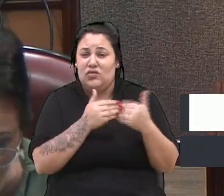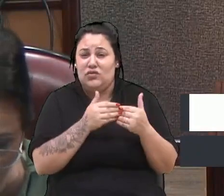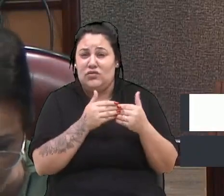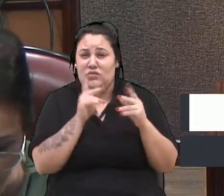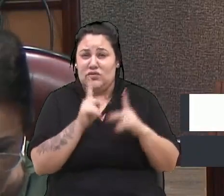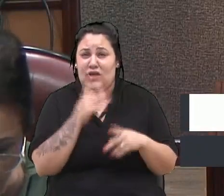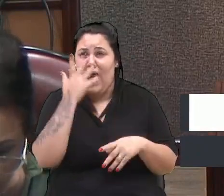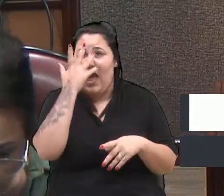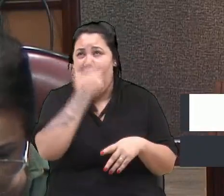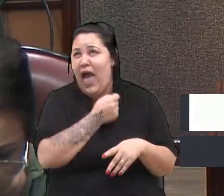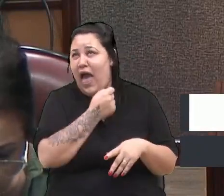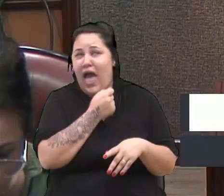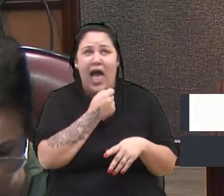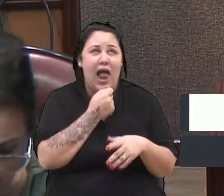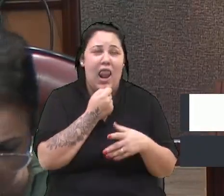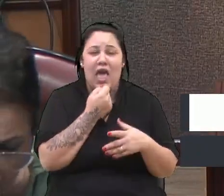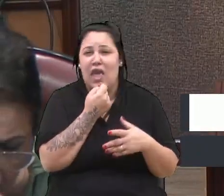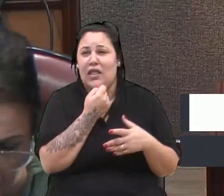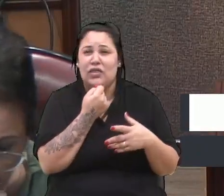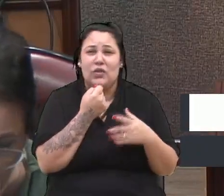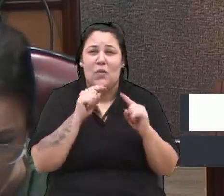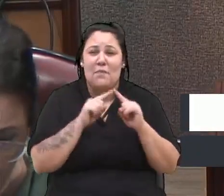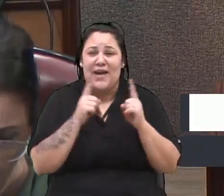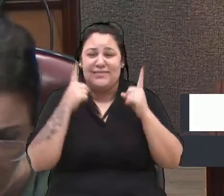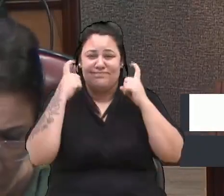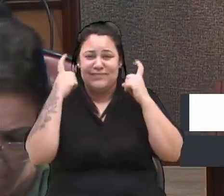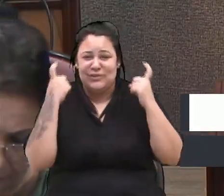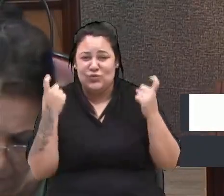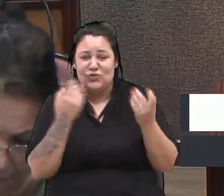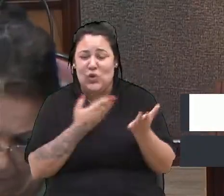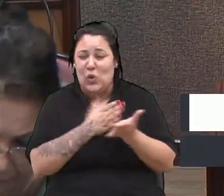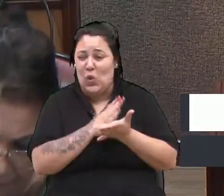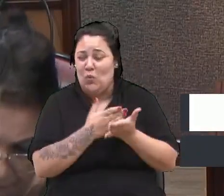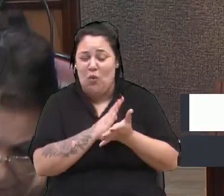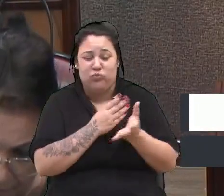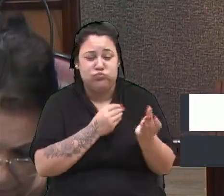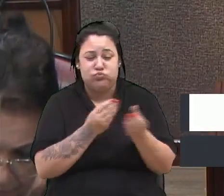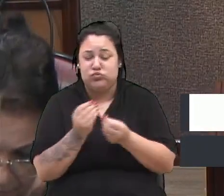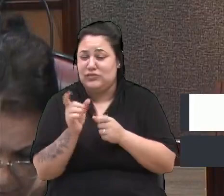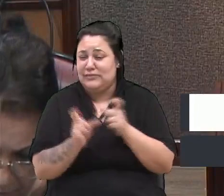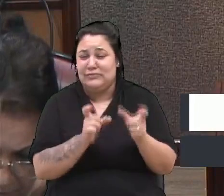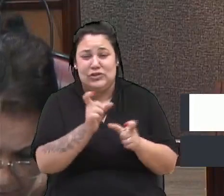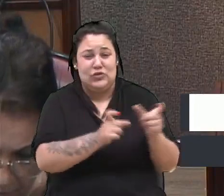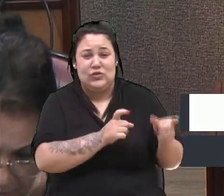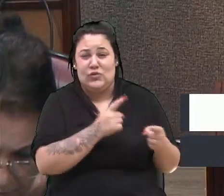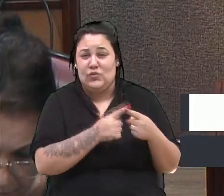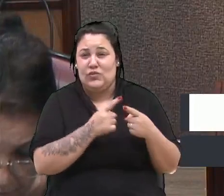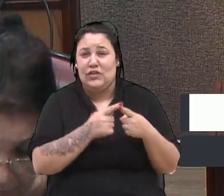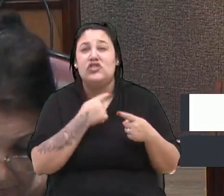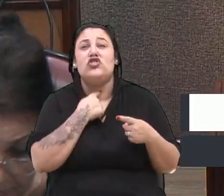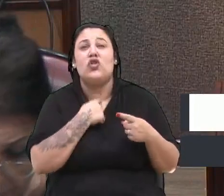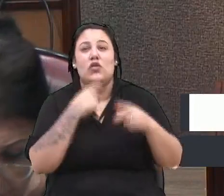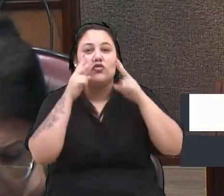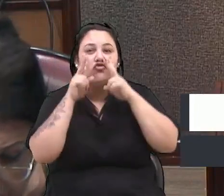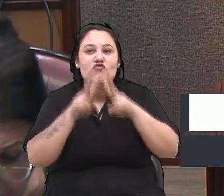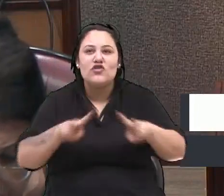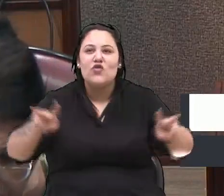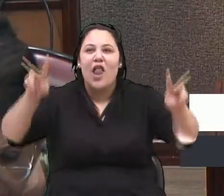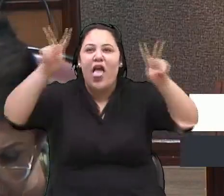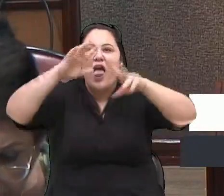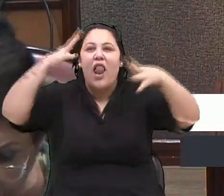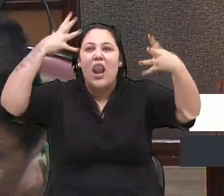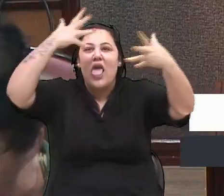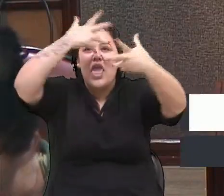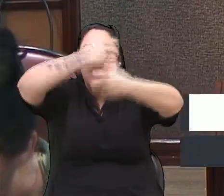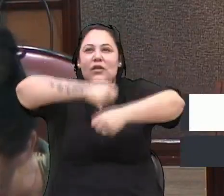né? Mas, de fato, o barulho, ele incomoda muita gente, né? Quando a gente gosta de visualizar, é aquele espetáculo dos fogos em si,